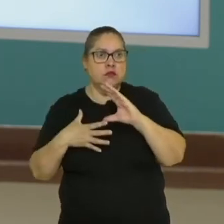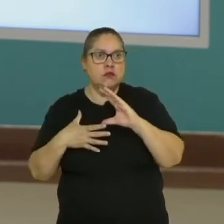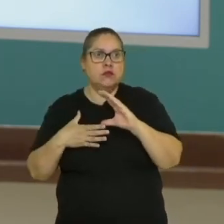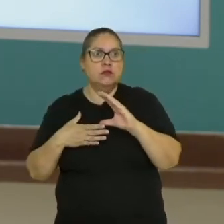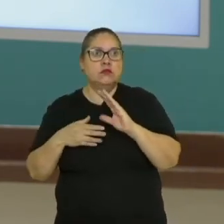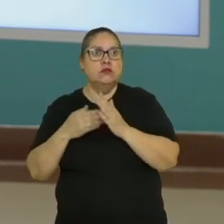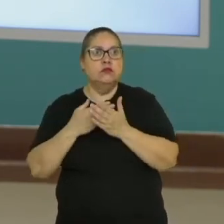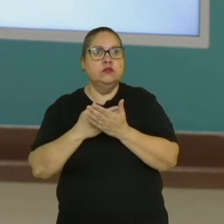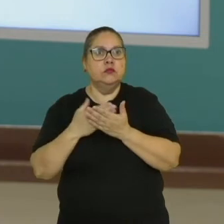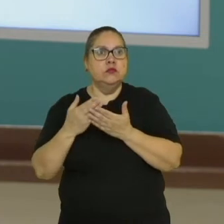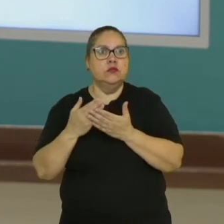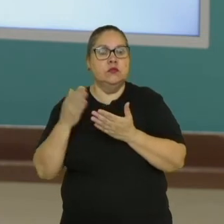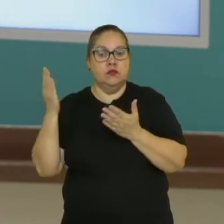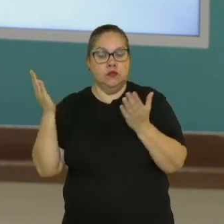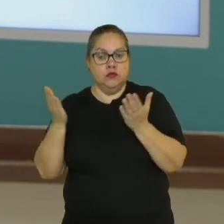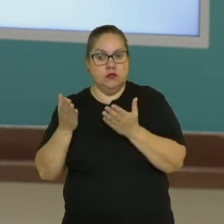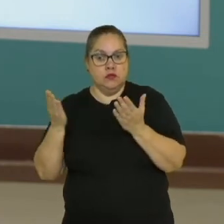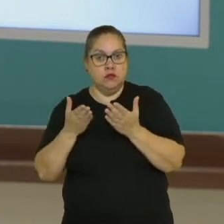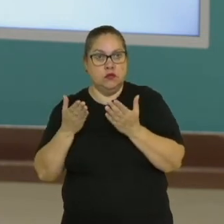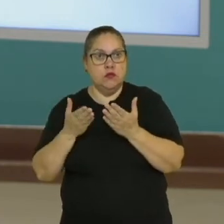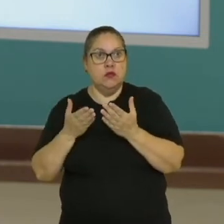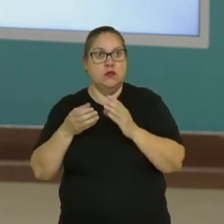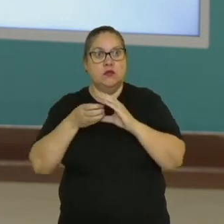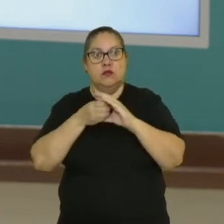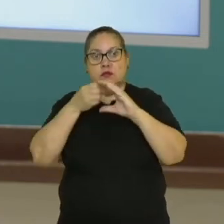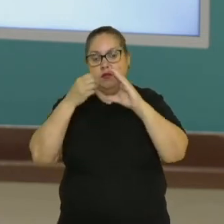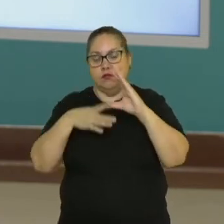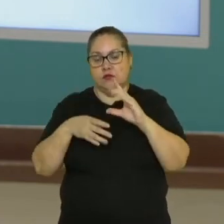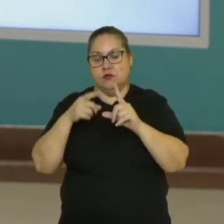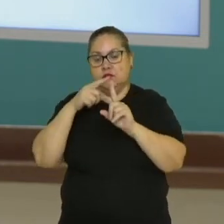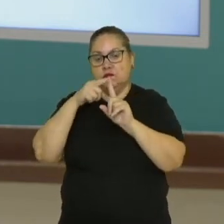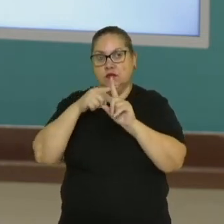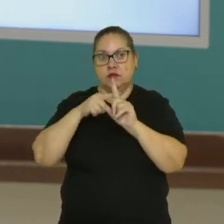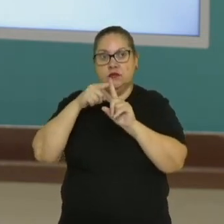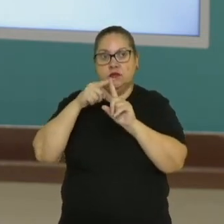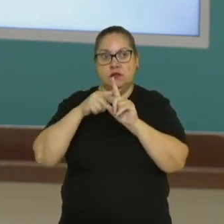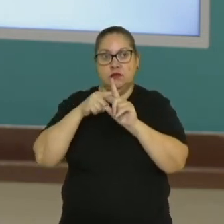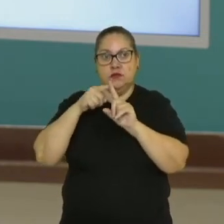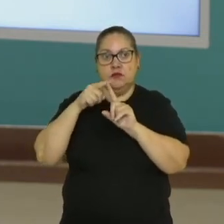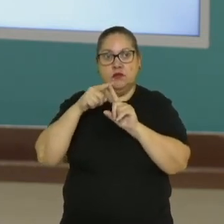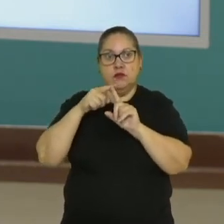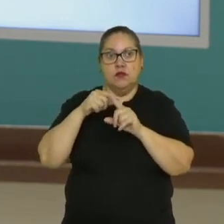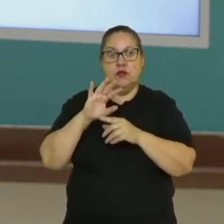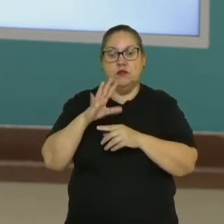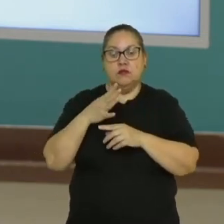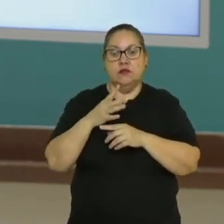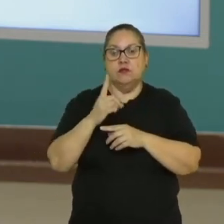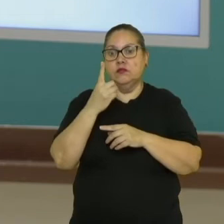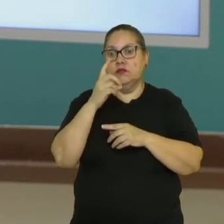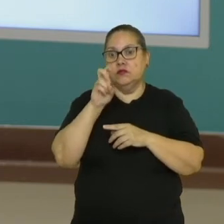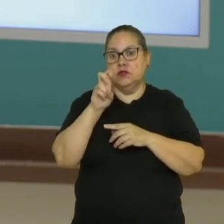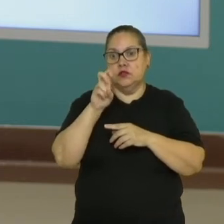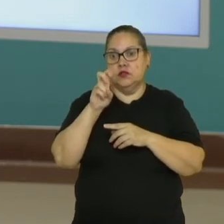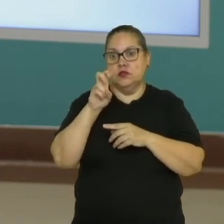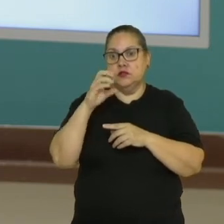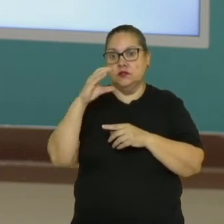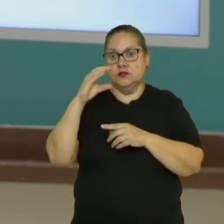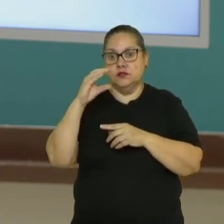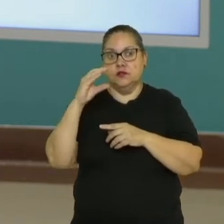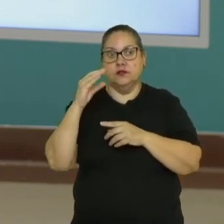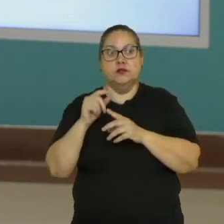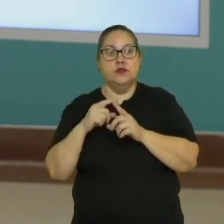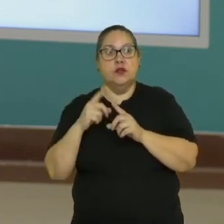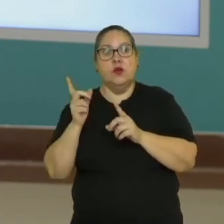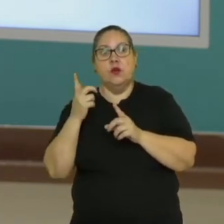seu início. Na atualidade, a temperatura média da superfície do nosso planeta é 15 graus Celsius.